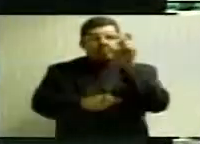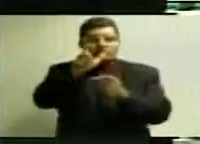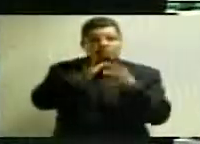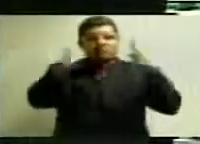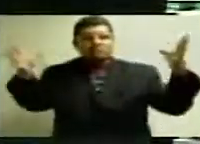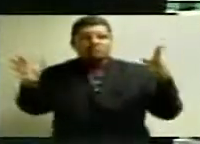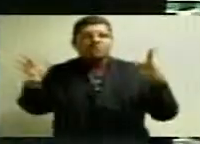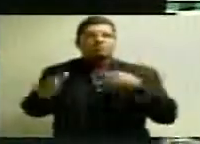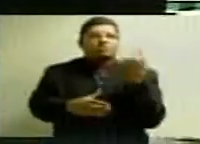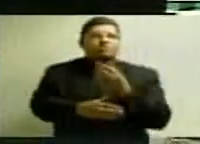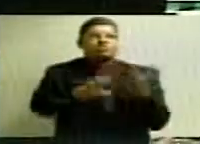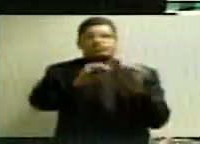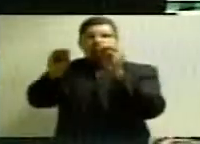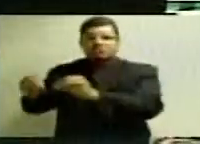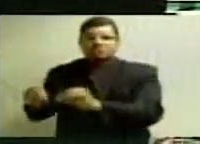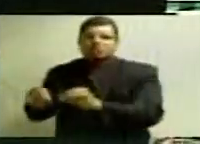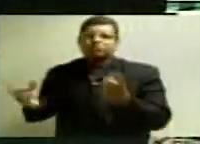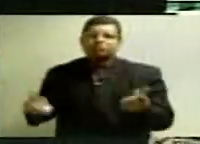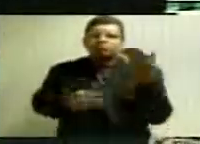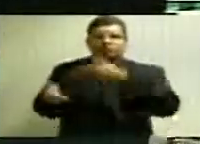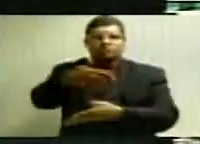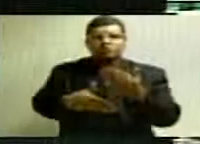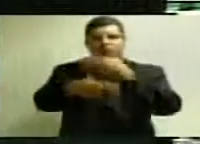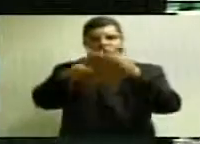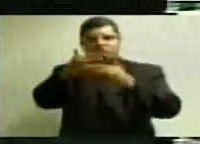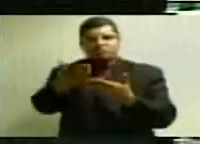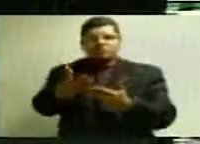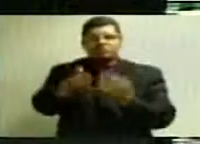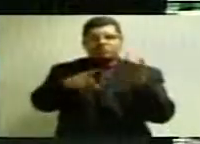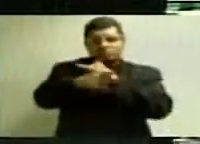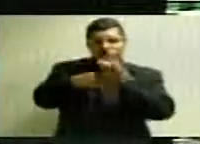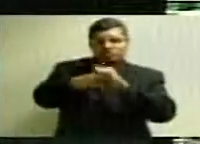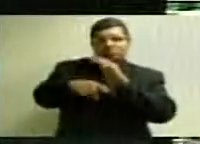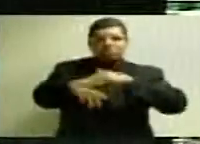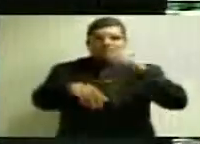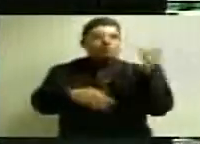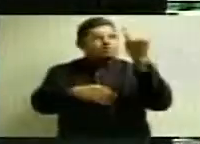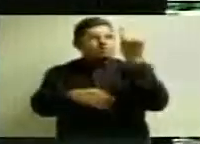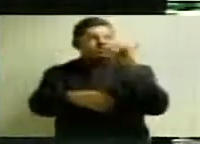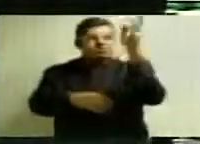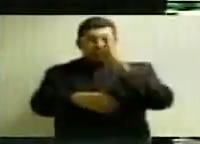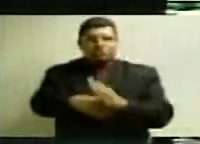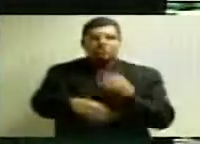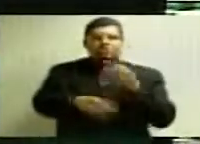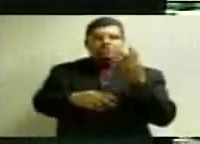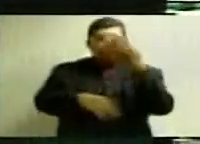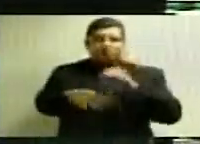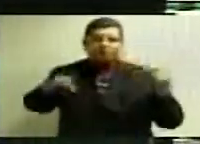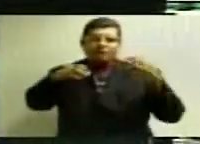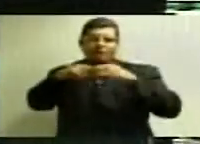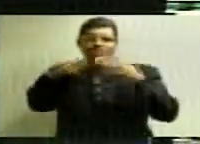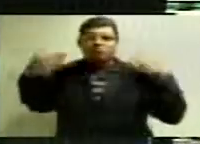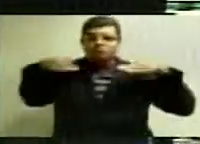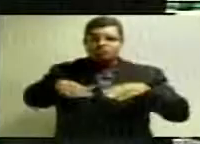aumentar o déficit nosso e tirar dinheiro de investimentos de infraestrutura e de logística muito mais importantes para esse país, nos nossos portos, aeroportos